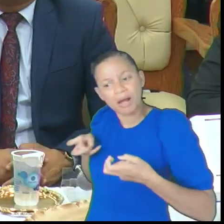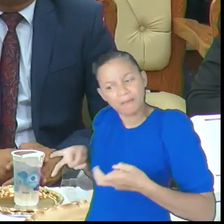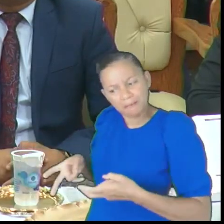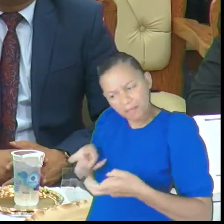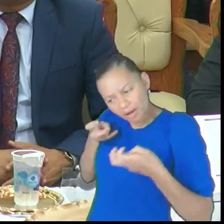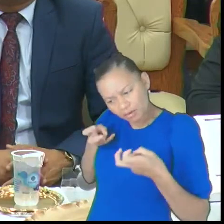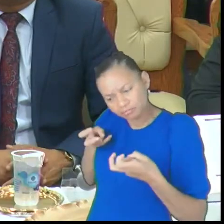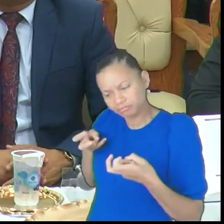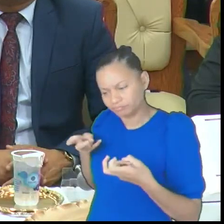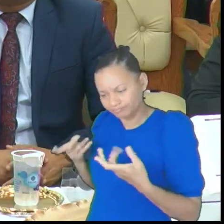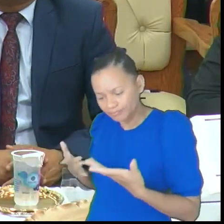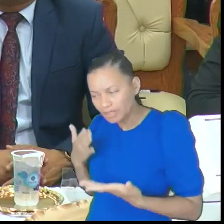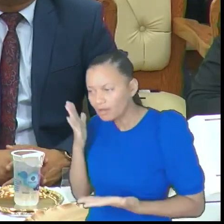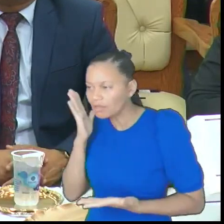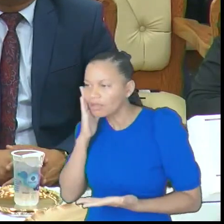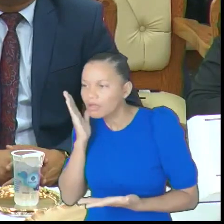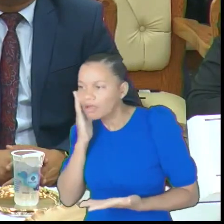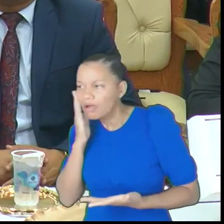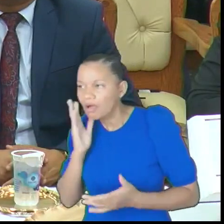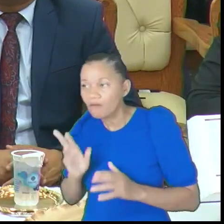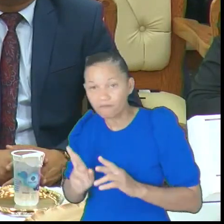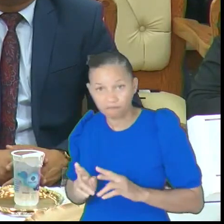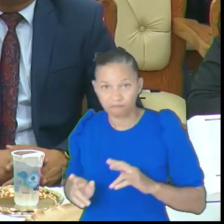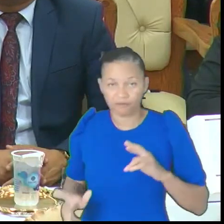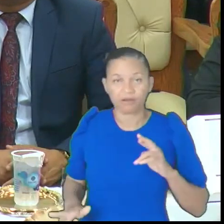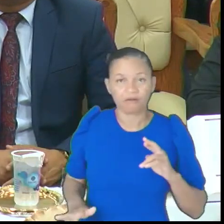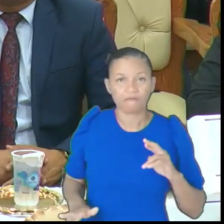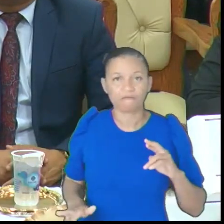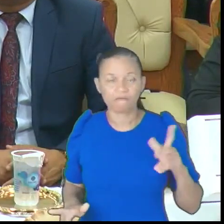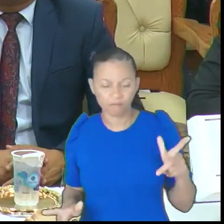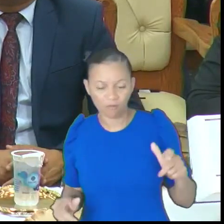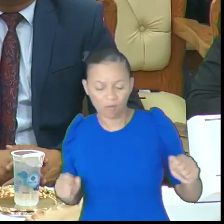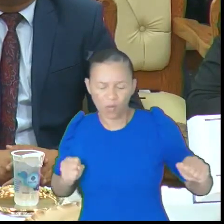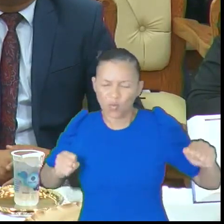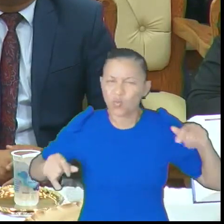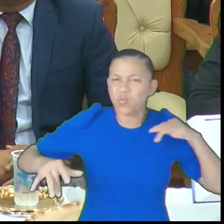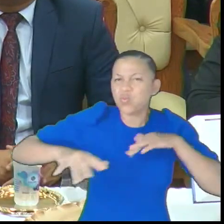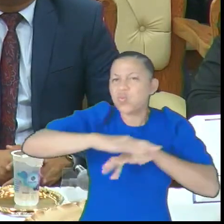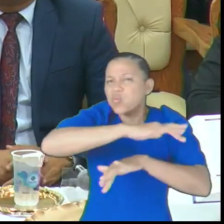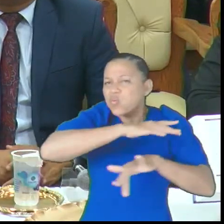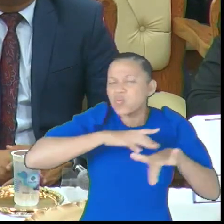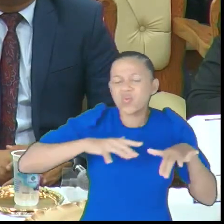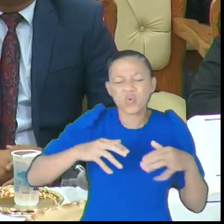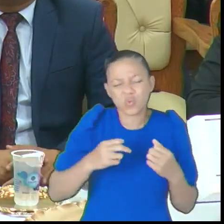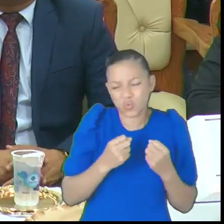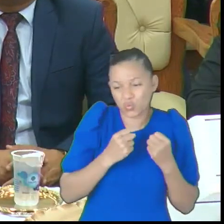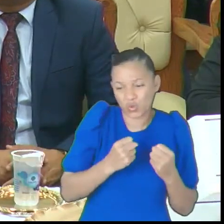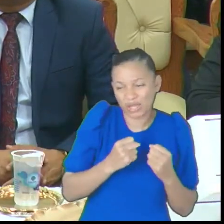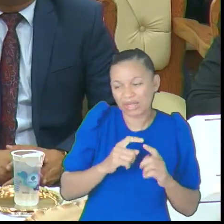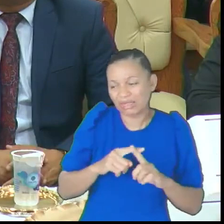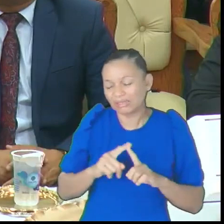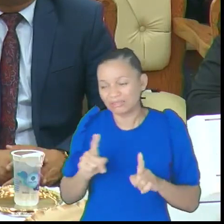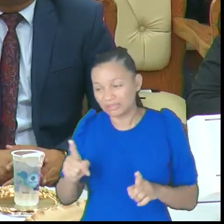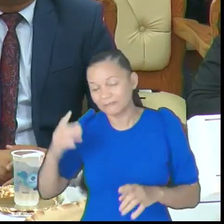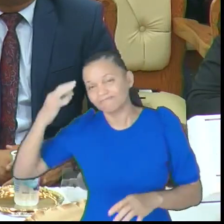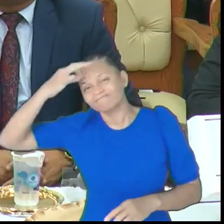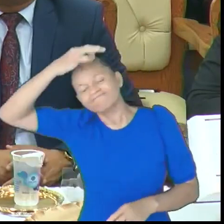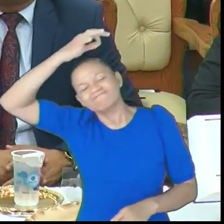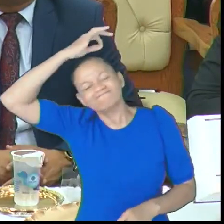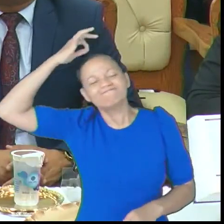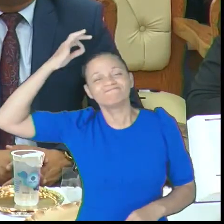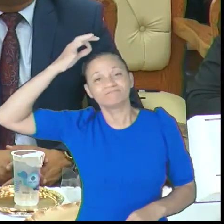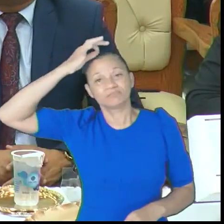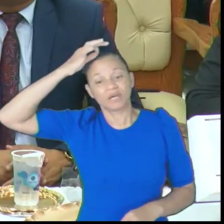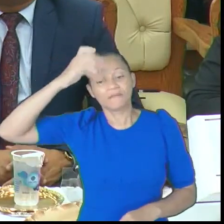isso, entendendo essa diferença do fervor e a espiritualidade. Uma